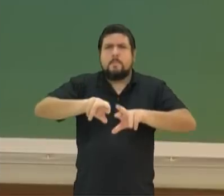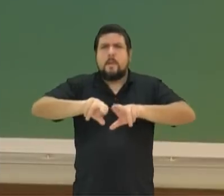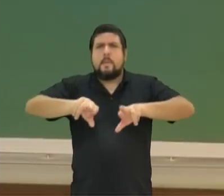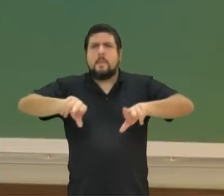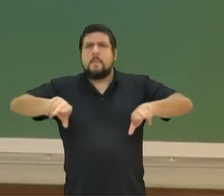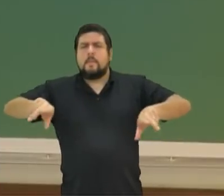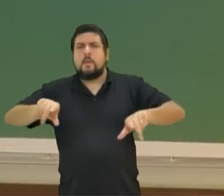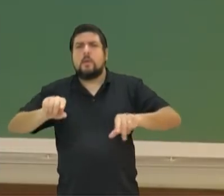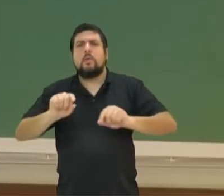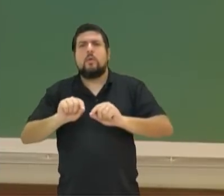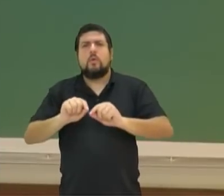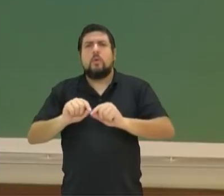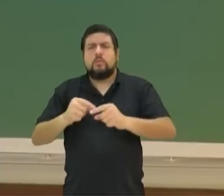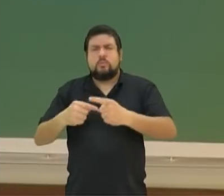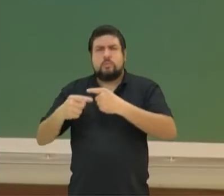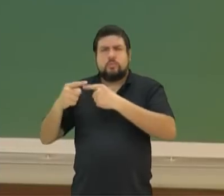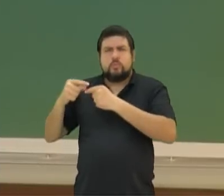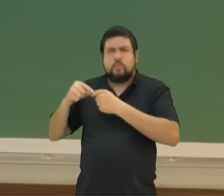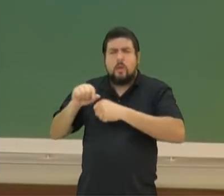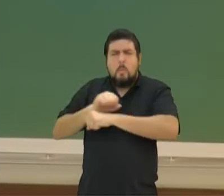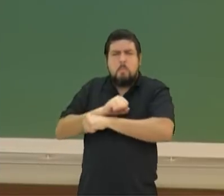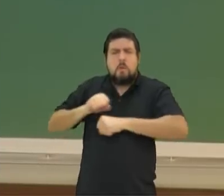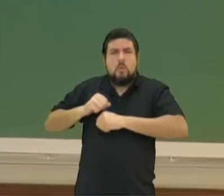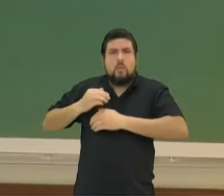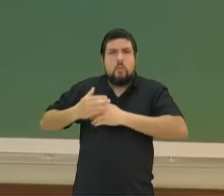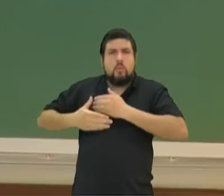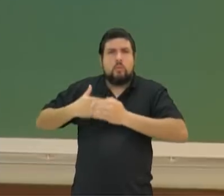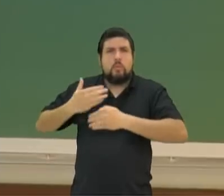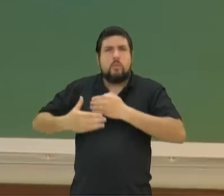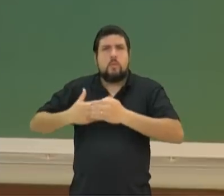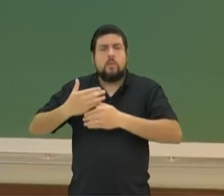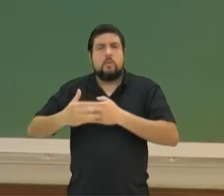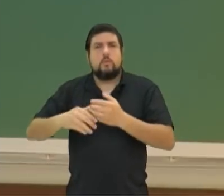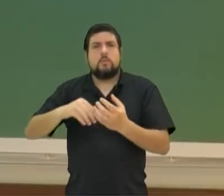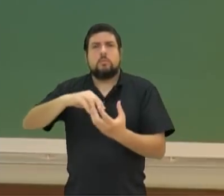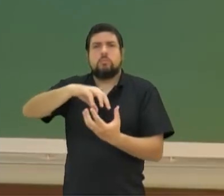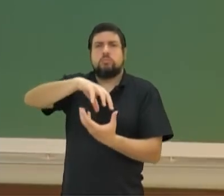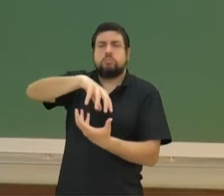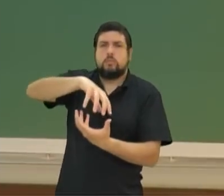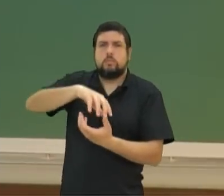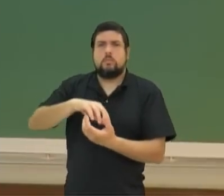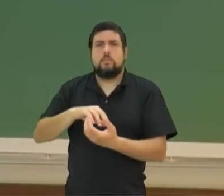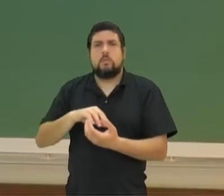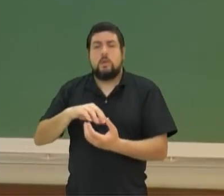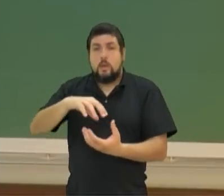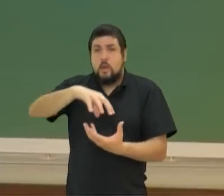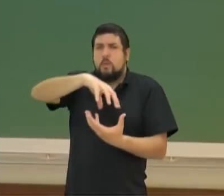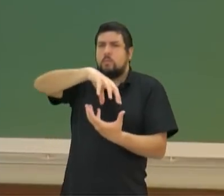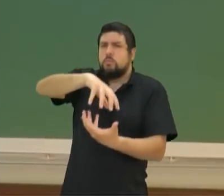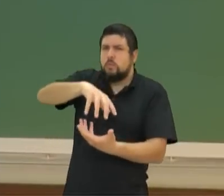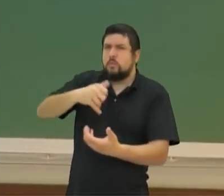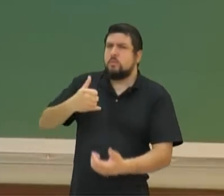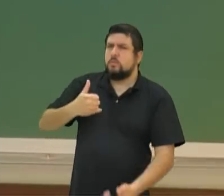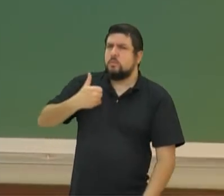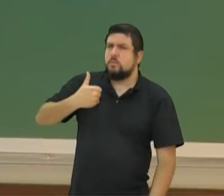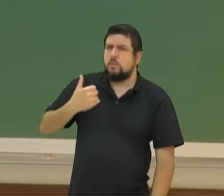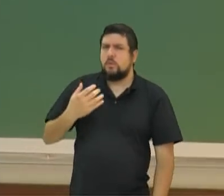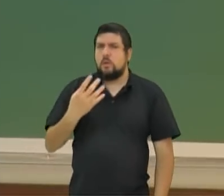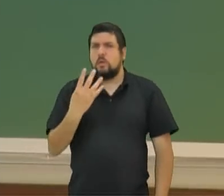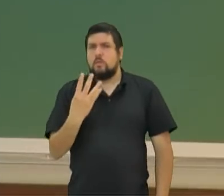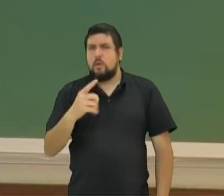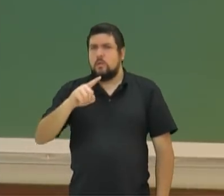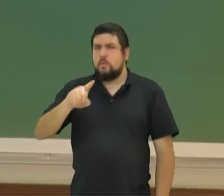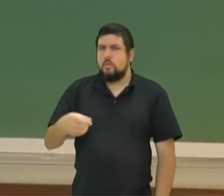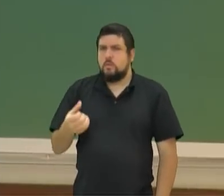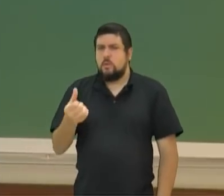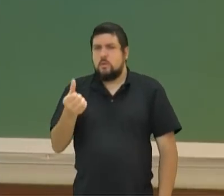após a explosão do Big Bang. Ele tem aproximadamente 4,6 bilhões de anos e o Big Bang